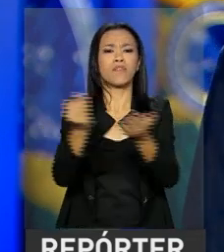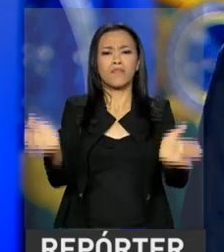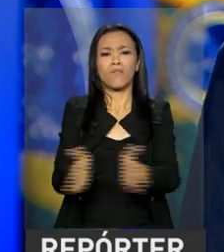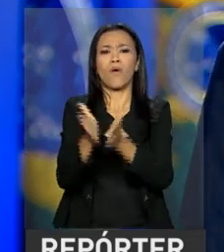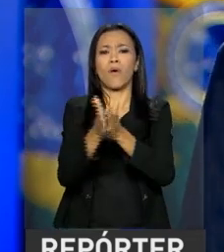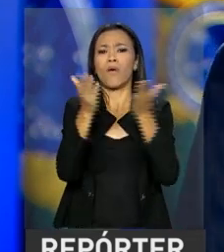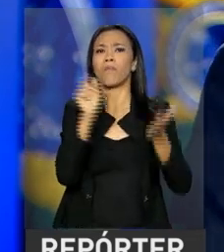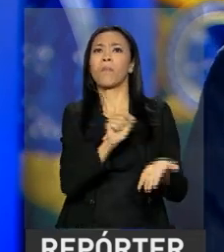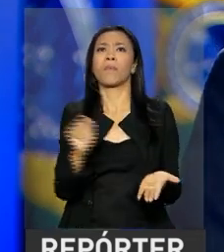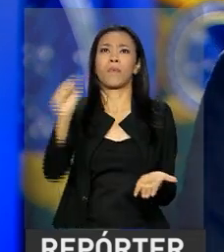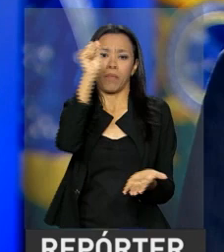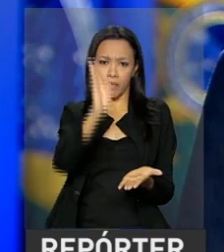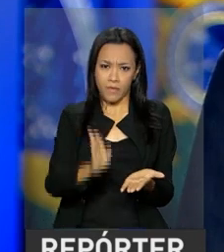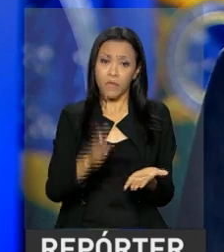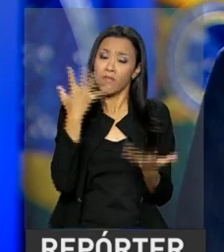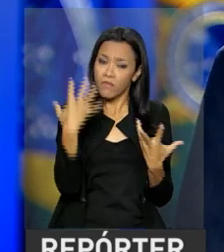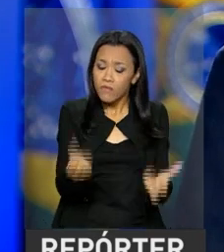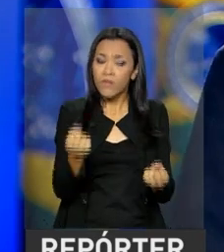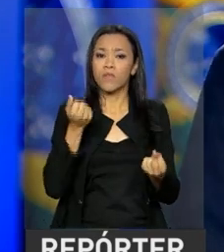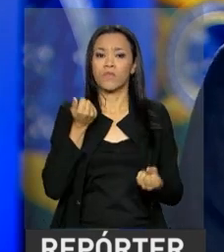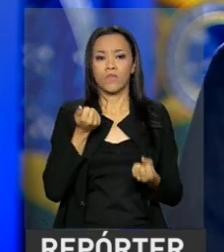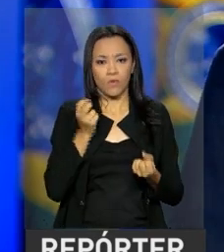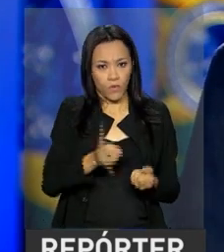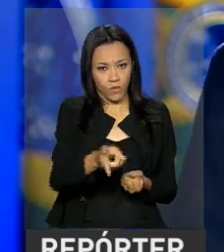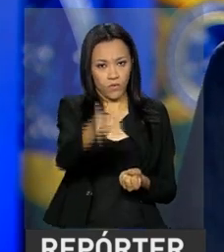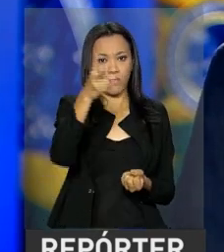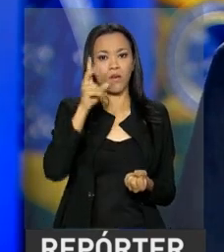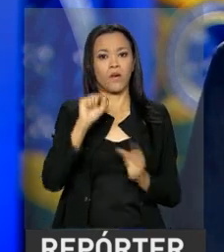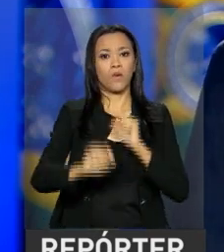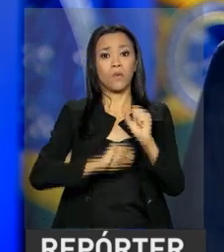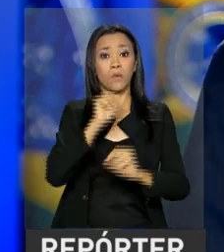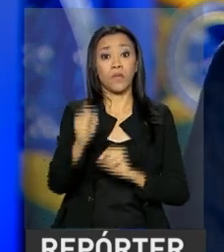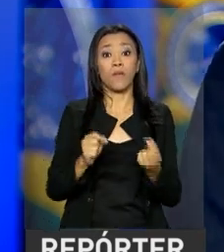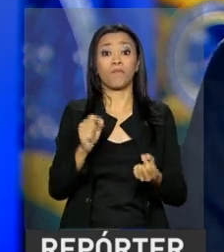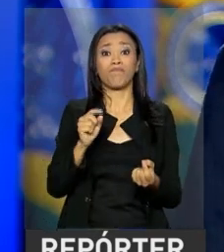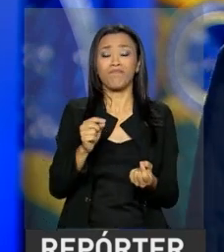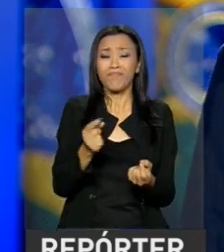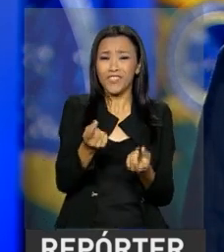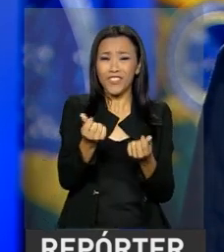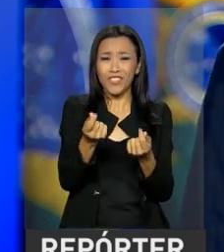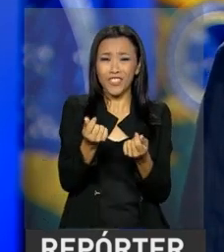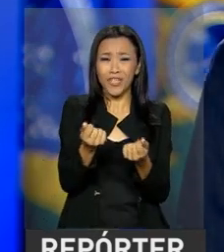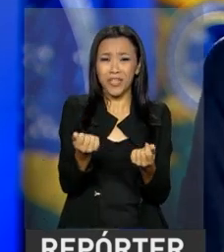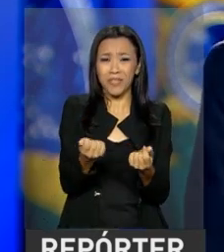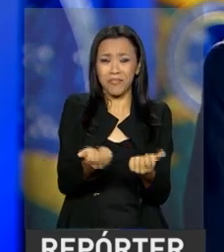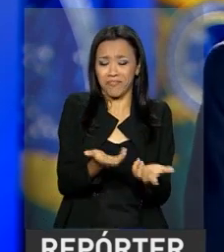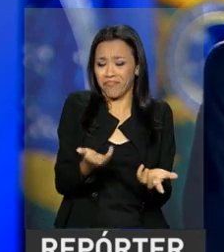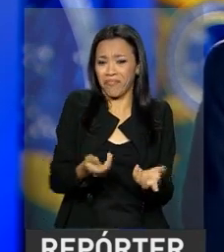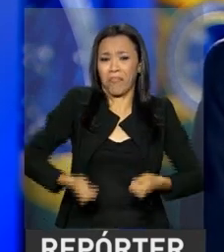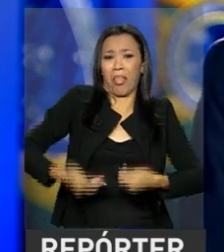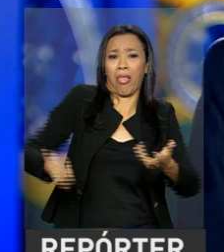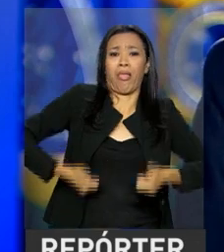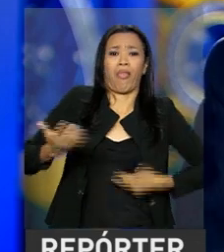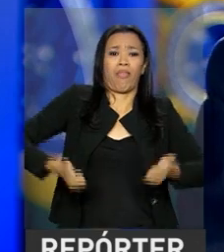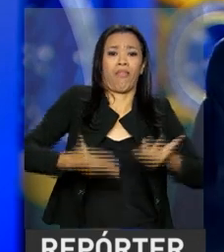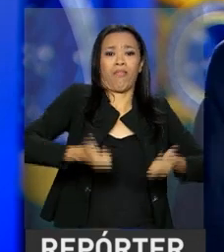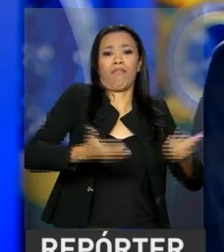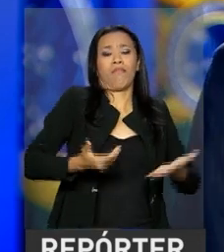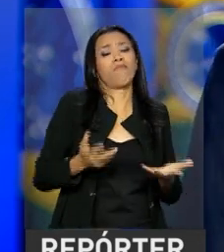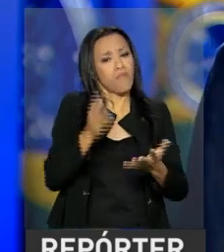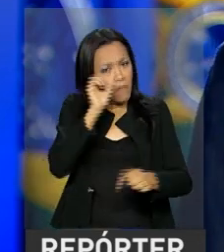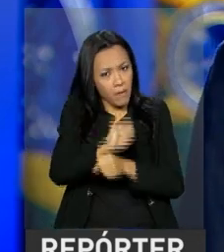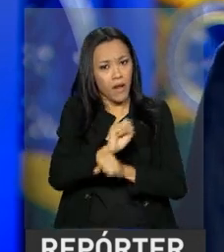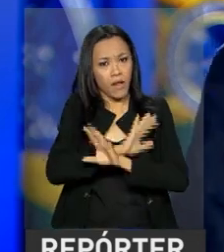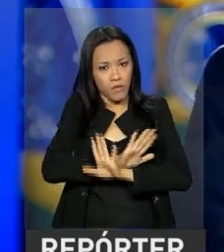país vamos continuar combatendo o desperdício de dinheiro público outra medida garante o